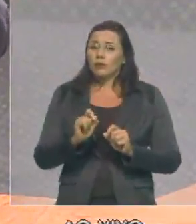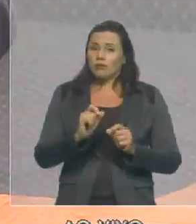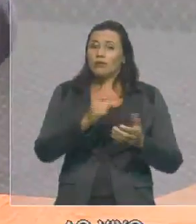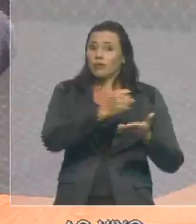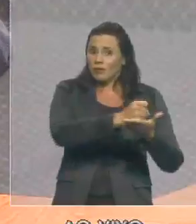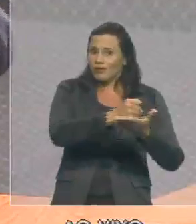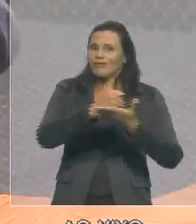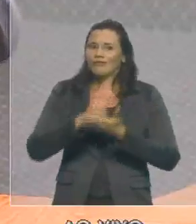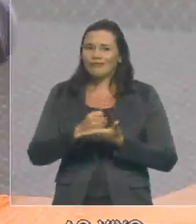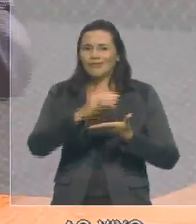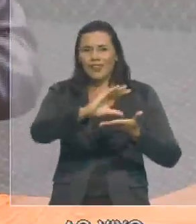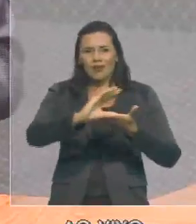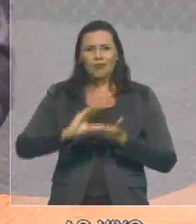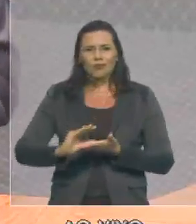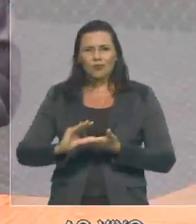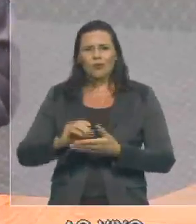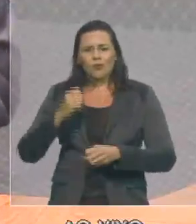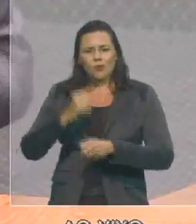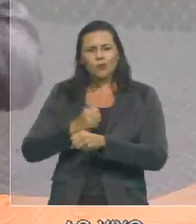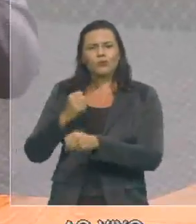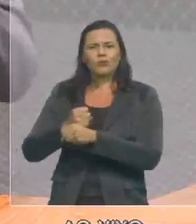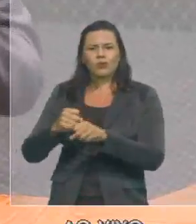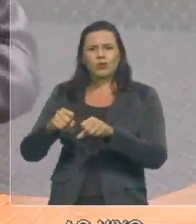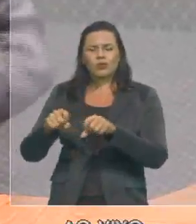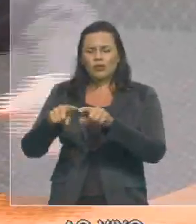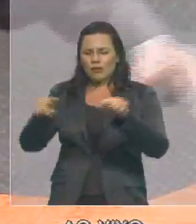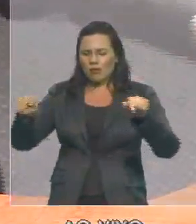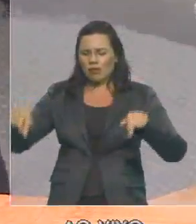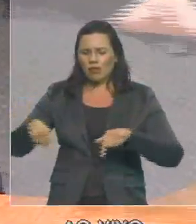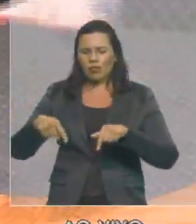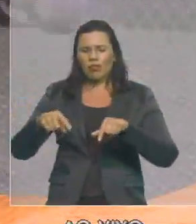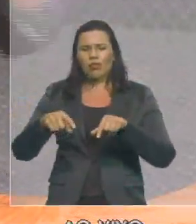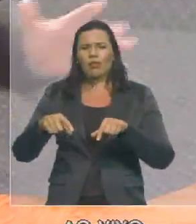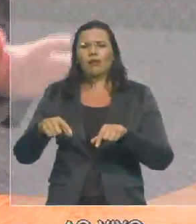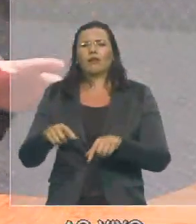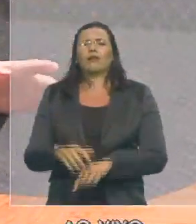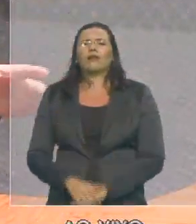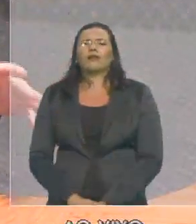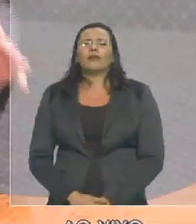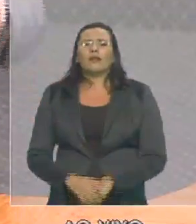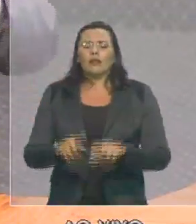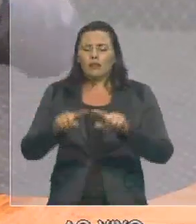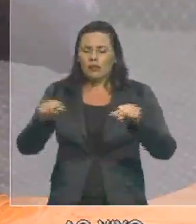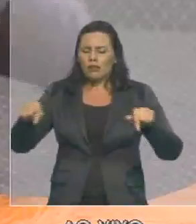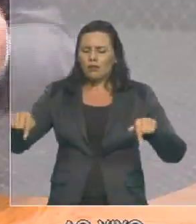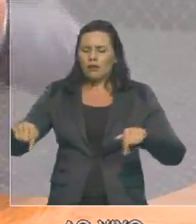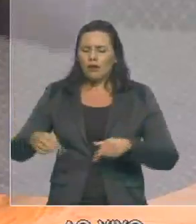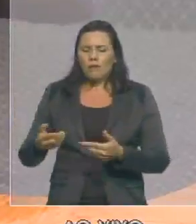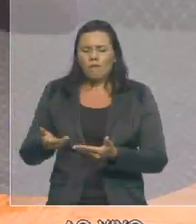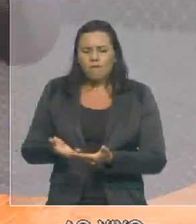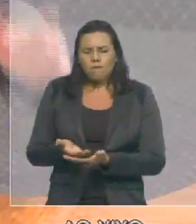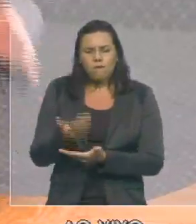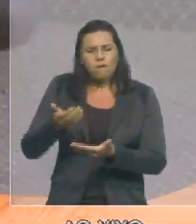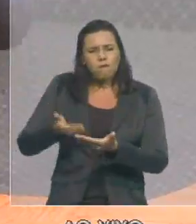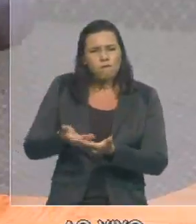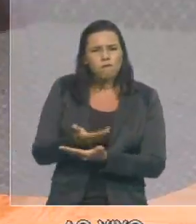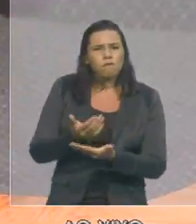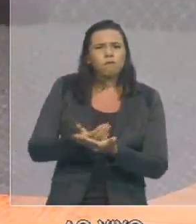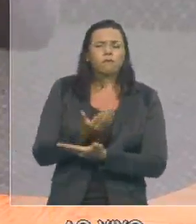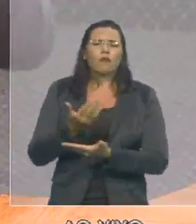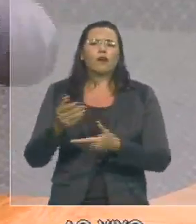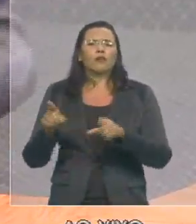nós temos, das barragens, por exemplo, de Estreito, barragens de lá, que se formou um grande lago, que nós podemos dali tirar toneladas e